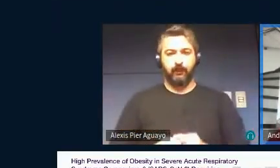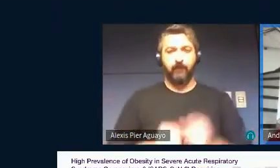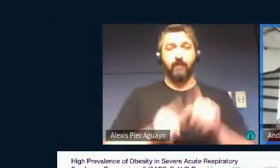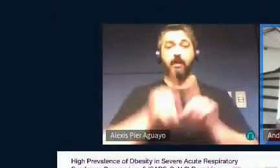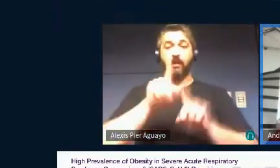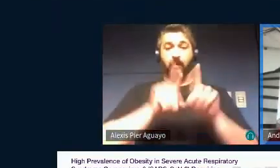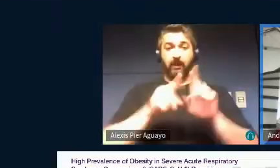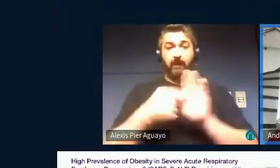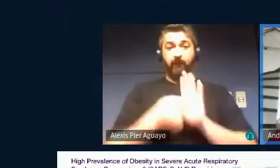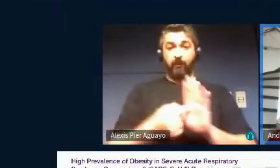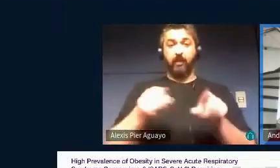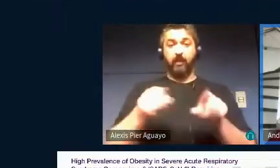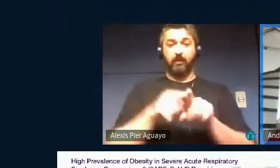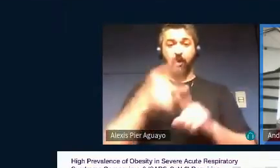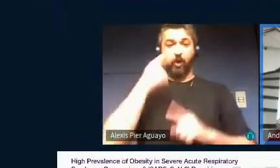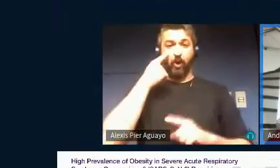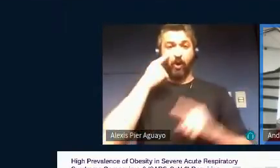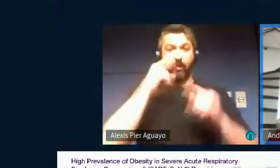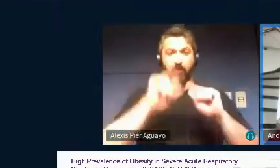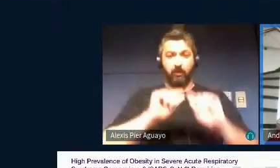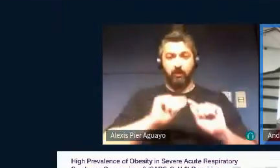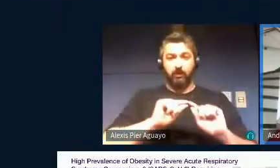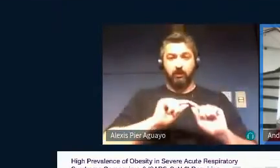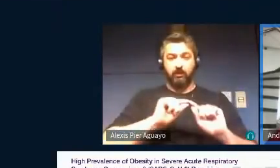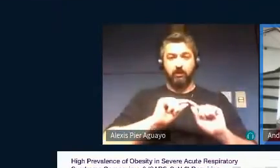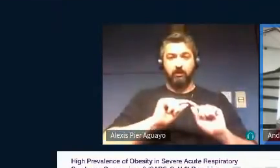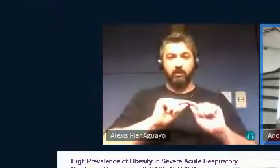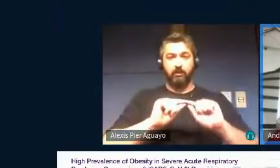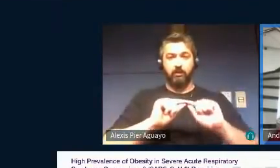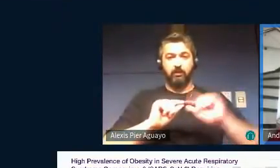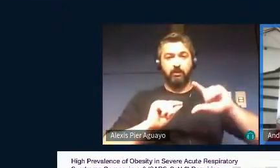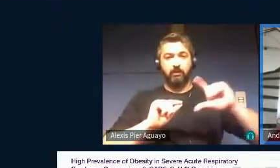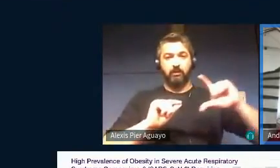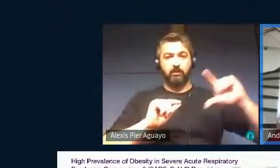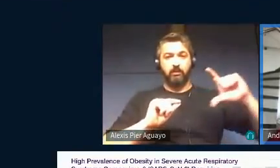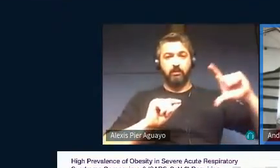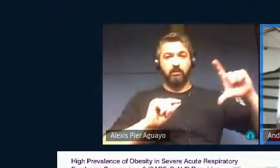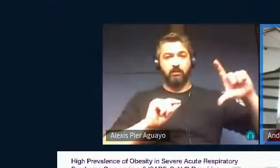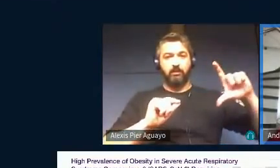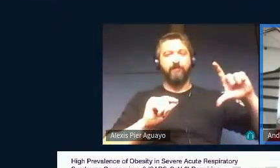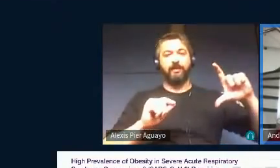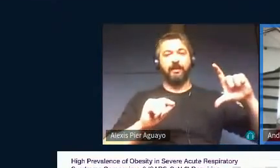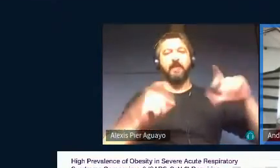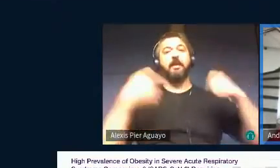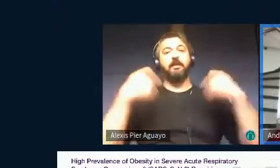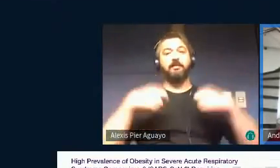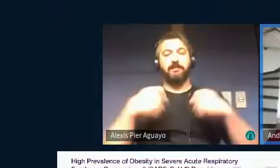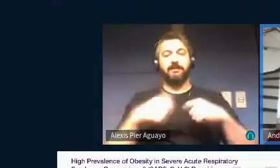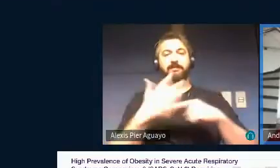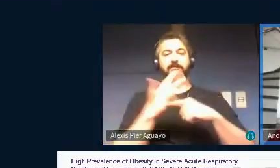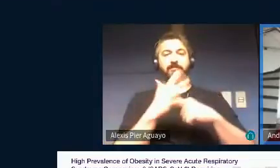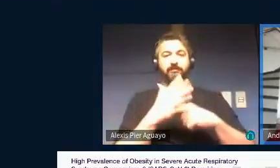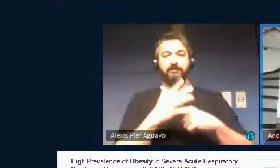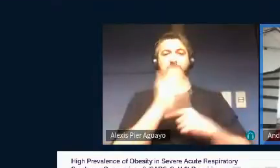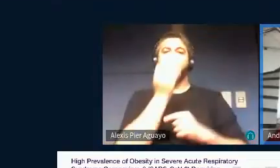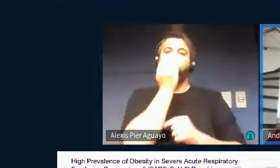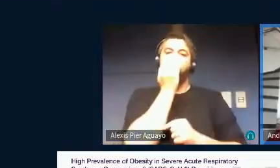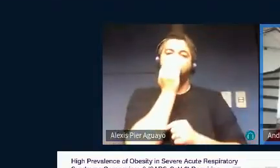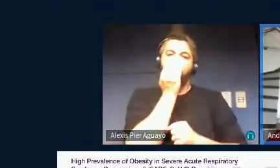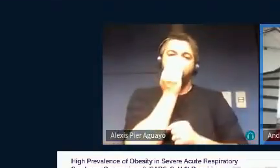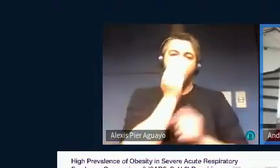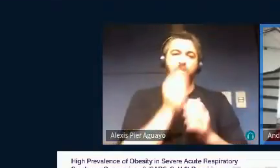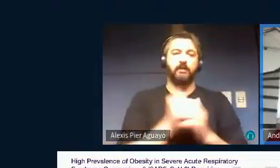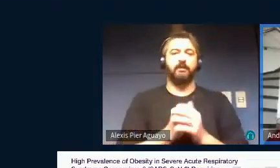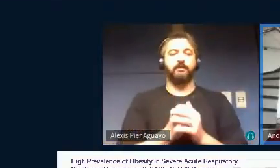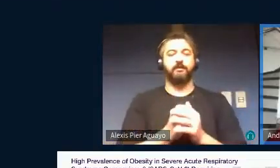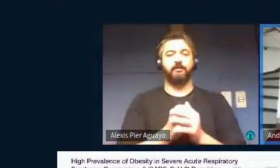mostra, que vai aumentando, né, a necessidade de intervenção mecânica, de ventilação mecânica, né? Isso